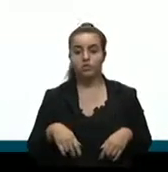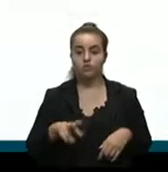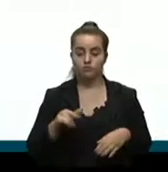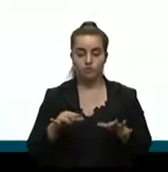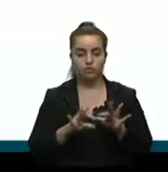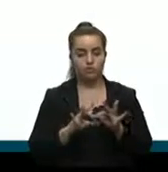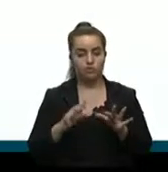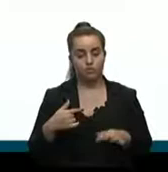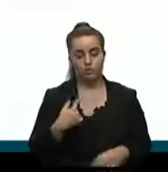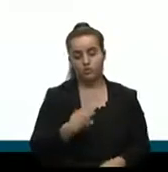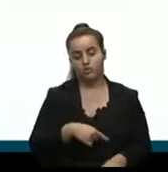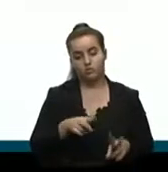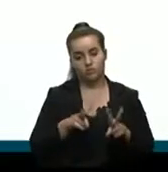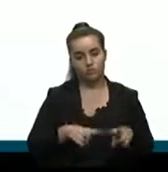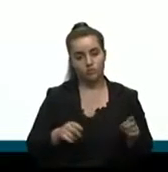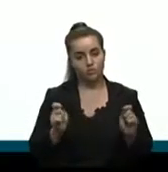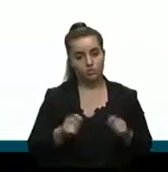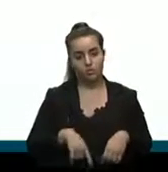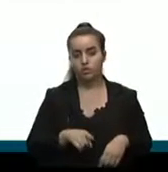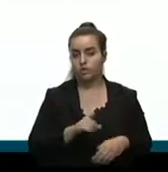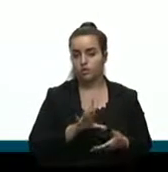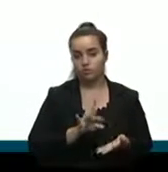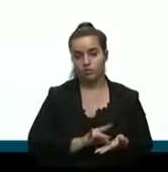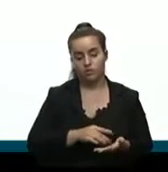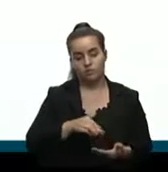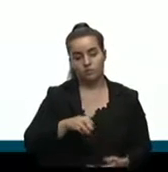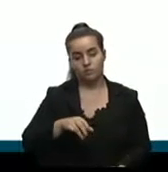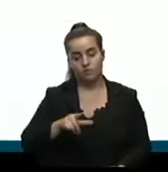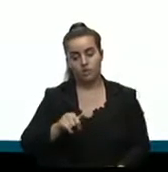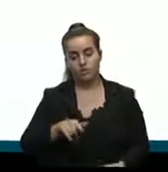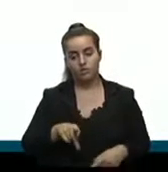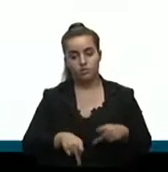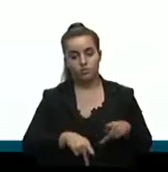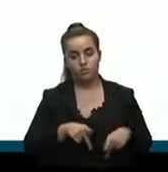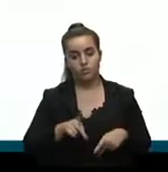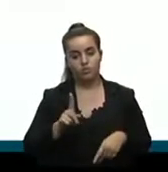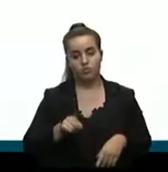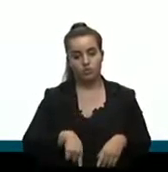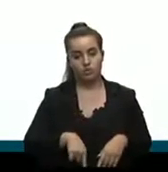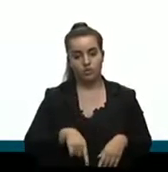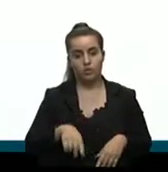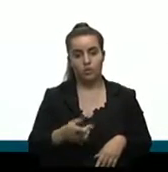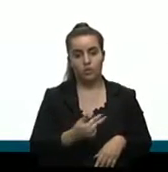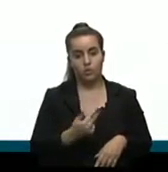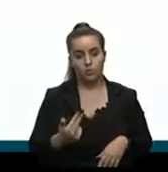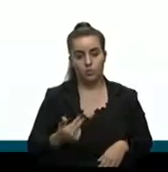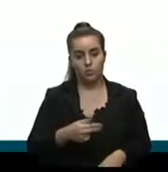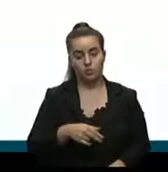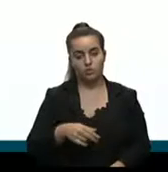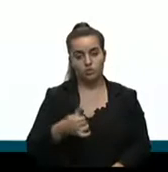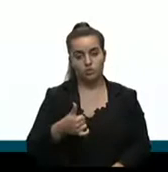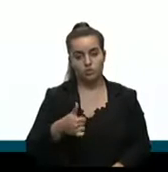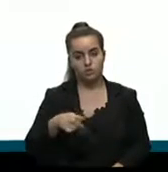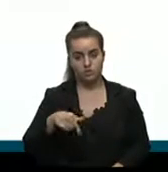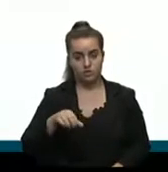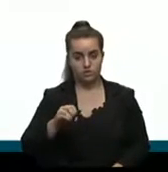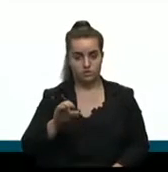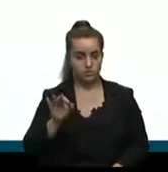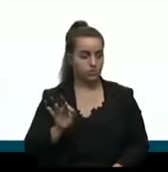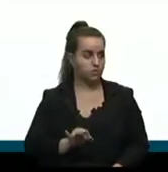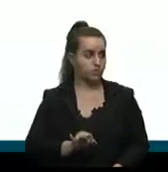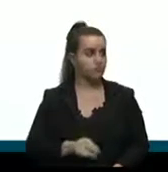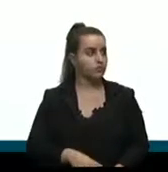permitam refutar a possibilidade de a média populacional ser igual a 170.